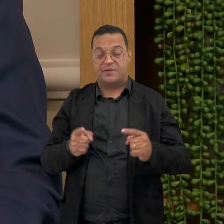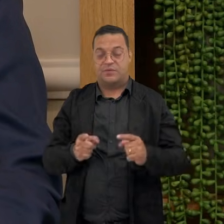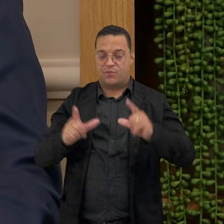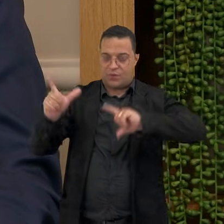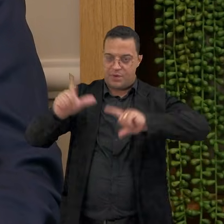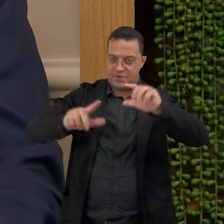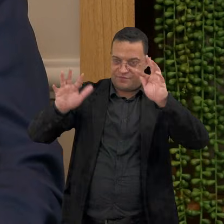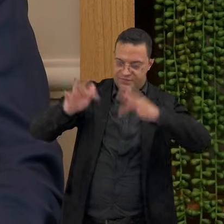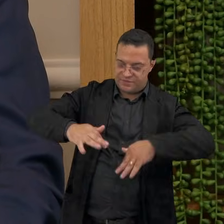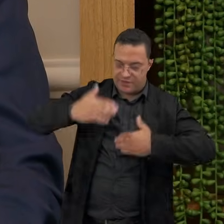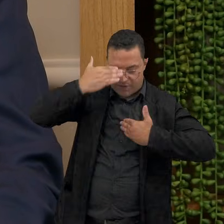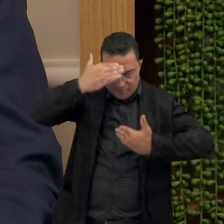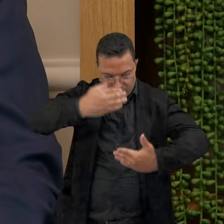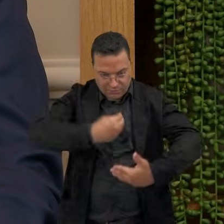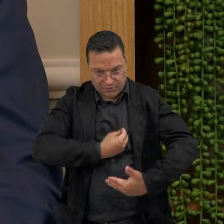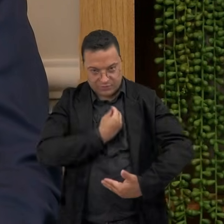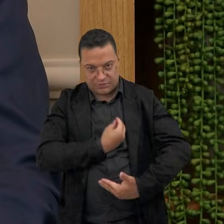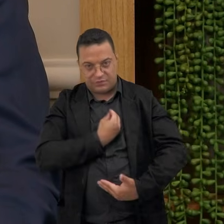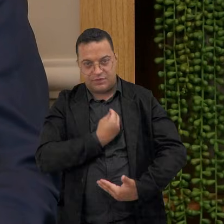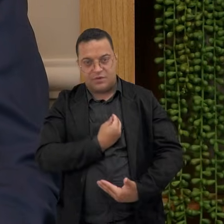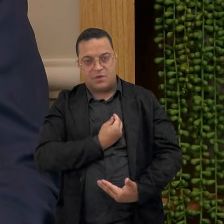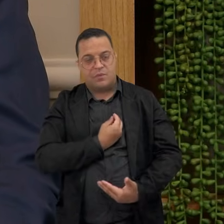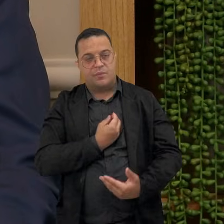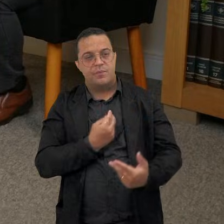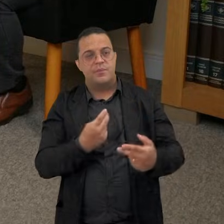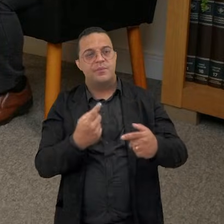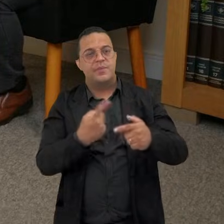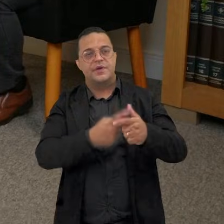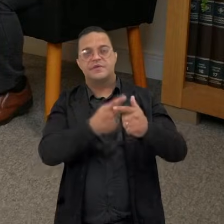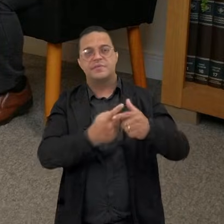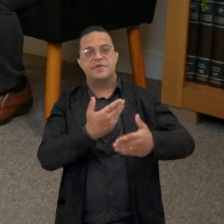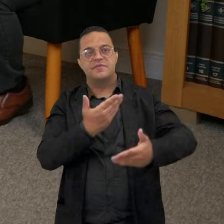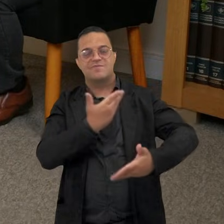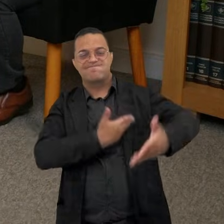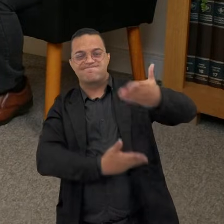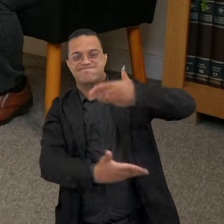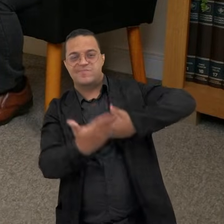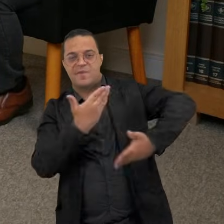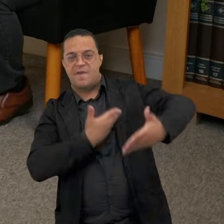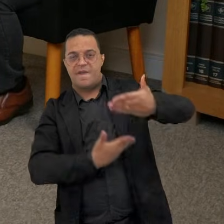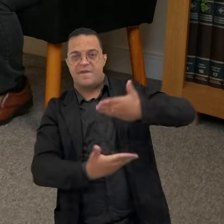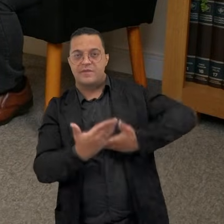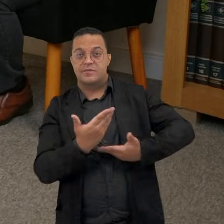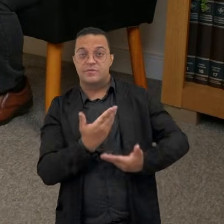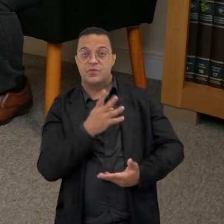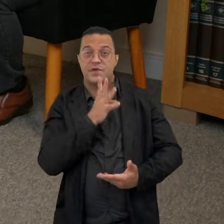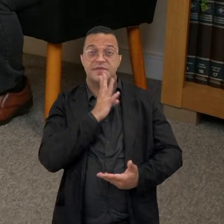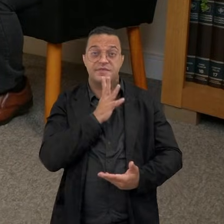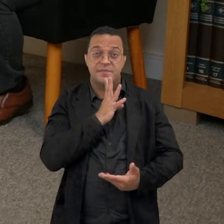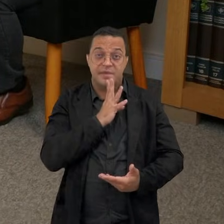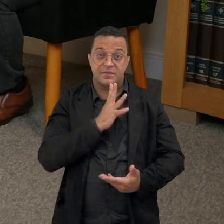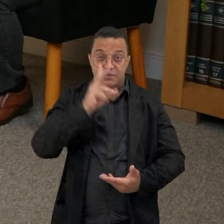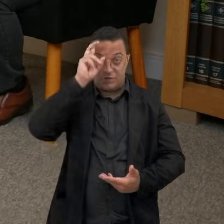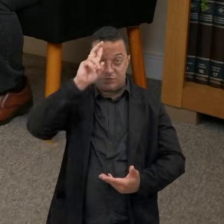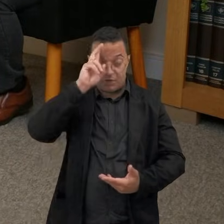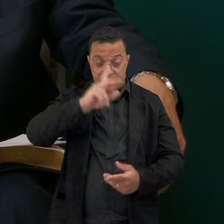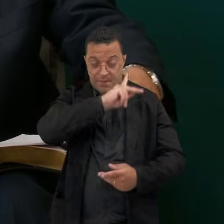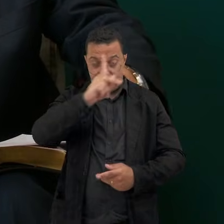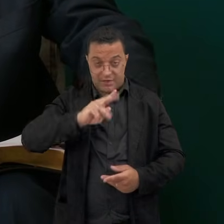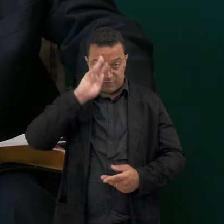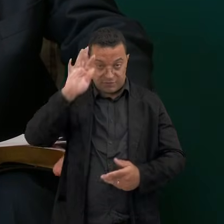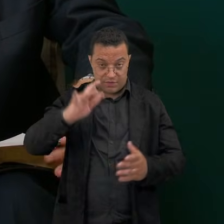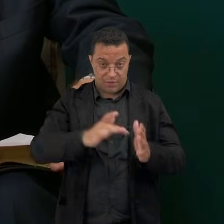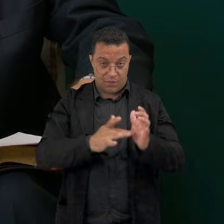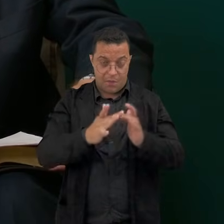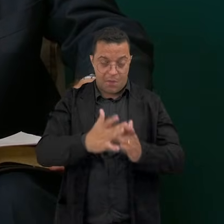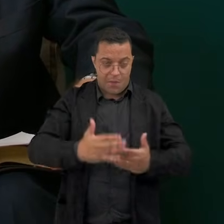vez a sua presença e a sua colaboração hoje, toda sua, né? Glória a Deus por isso, muito obrigado, a paz do Senhor. Eu